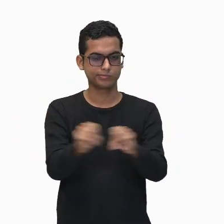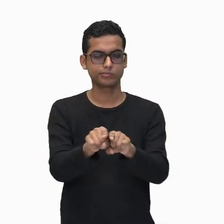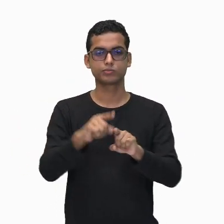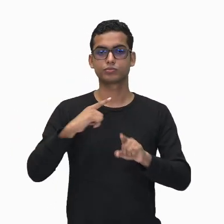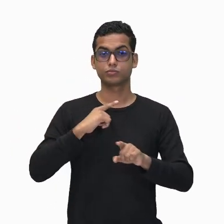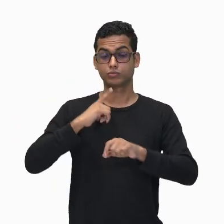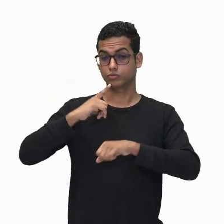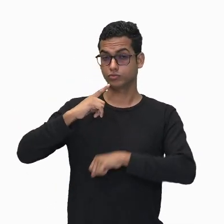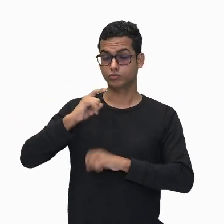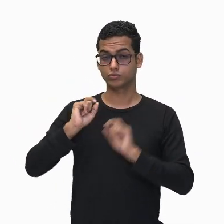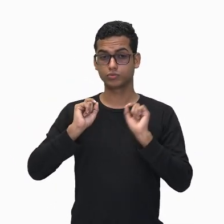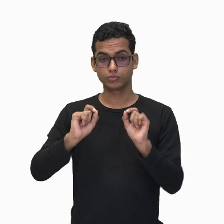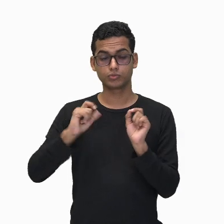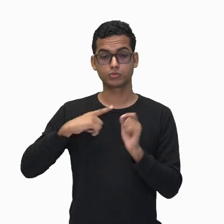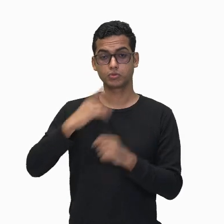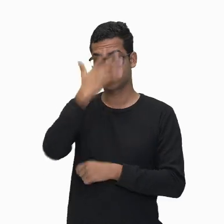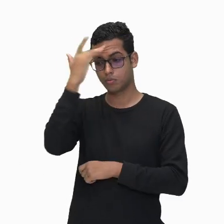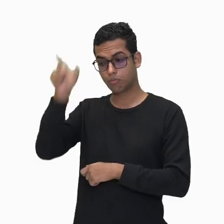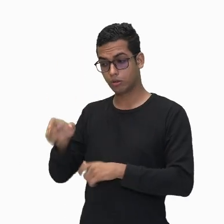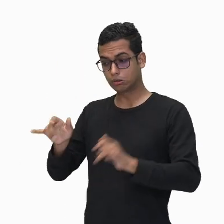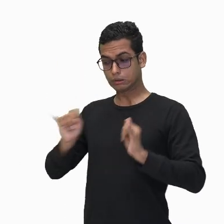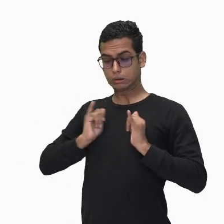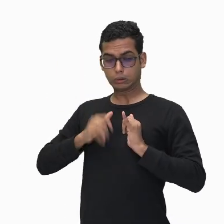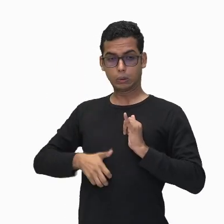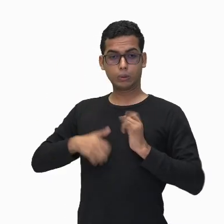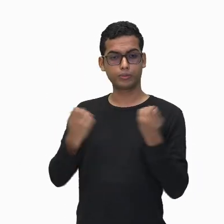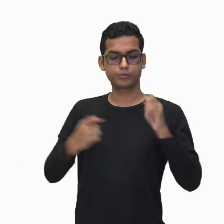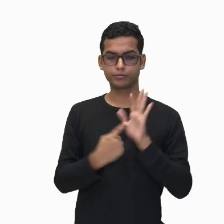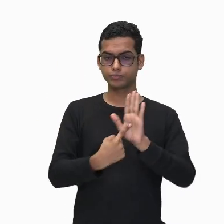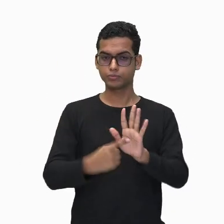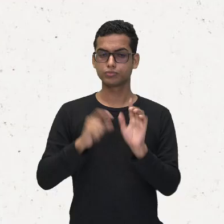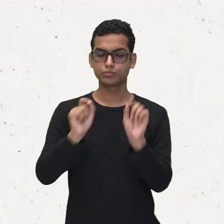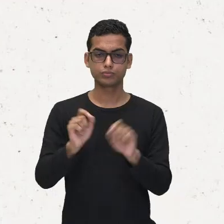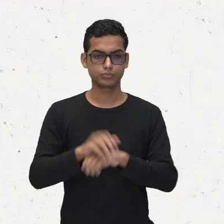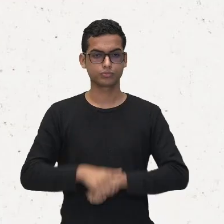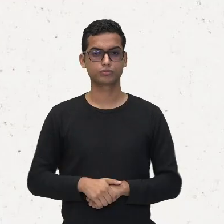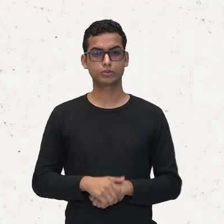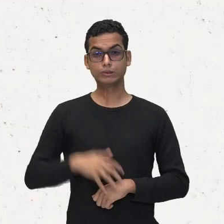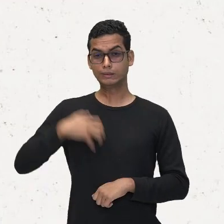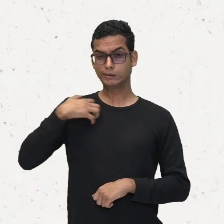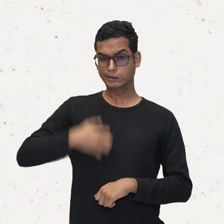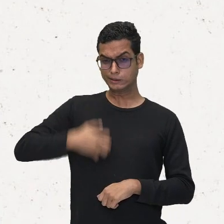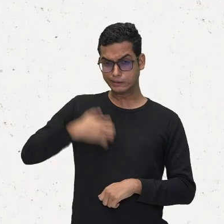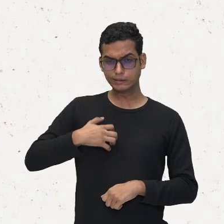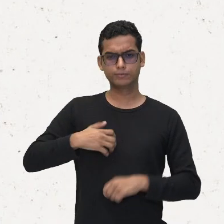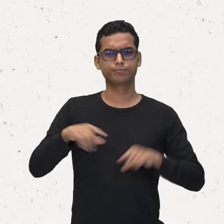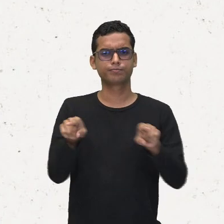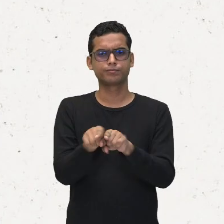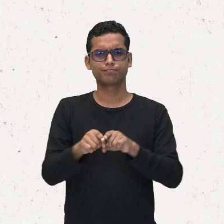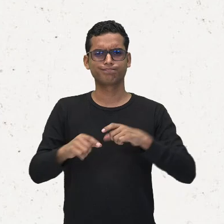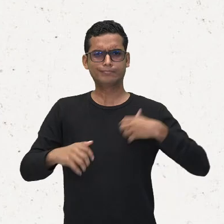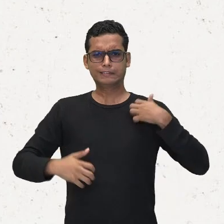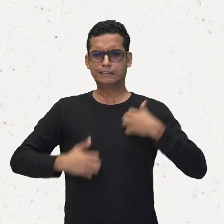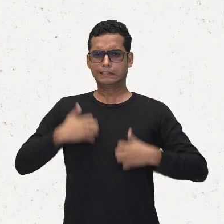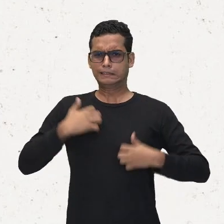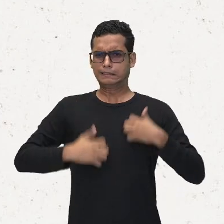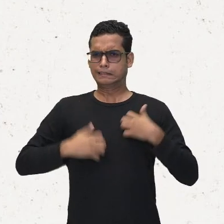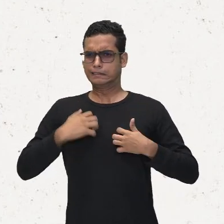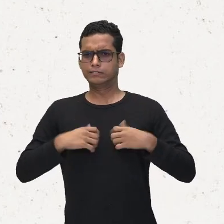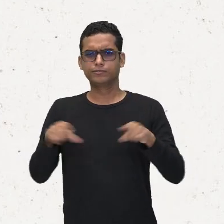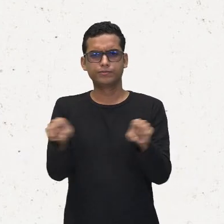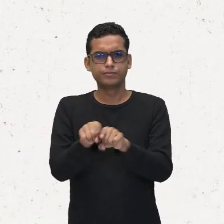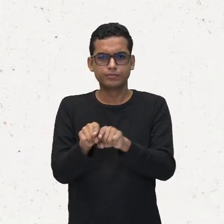Outra condição que uma pessoa sedentária pode apresentar é a questão do estresse e da ansiedade. Então,